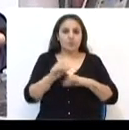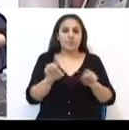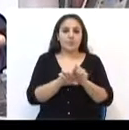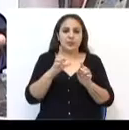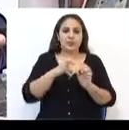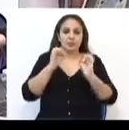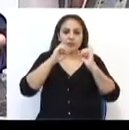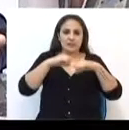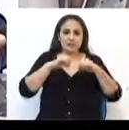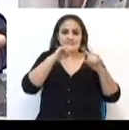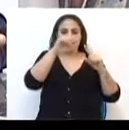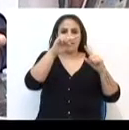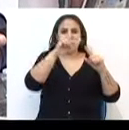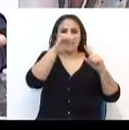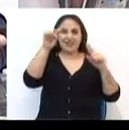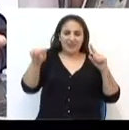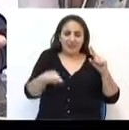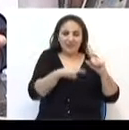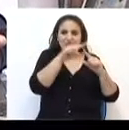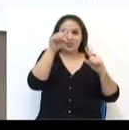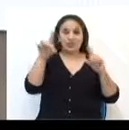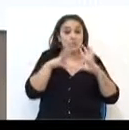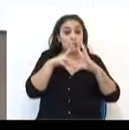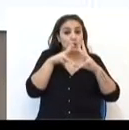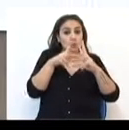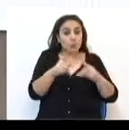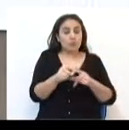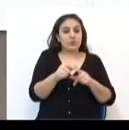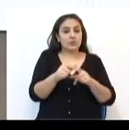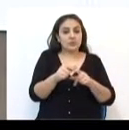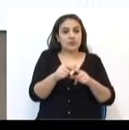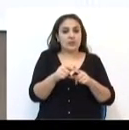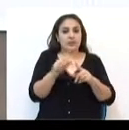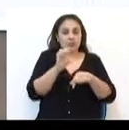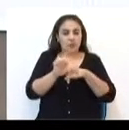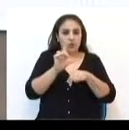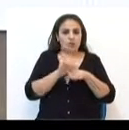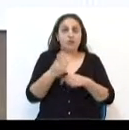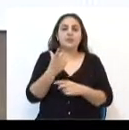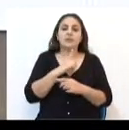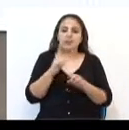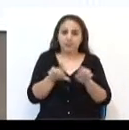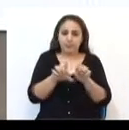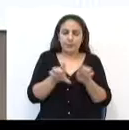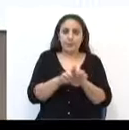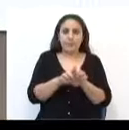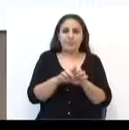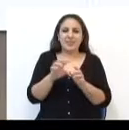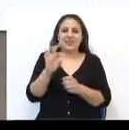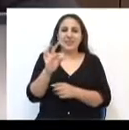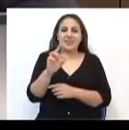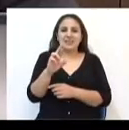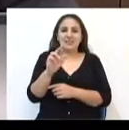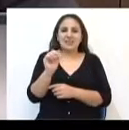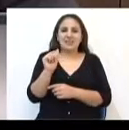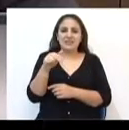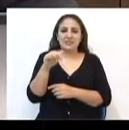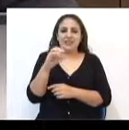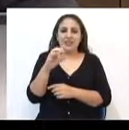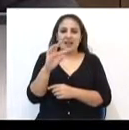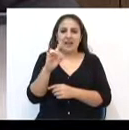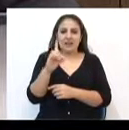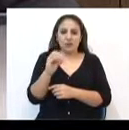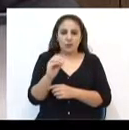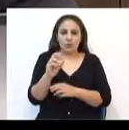prevê um sistema de rodízio entre as funerárias, assegurando inclusive o translado de hospitais da região e do